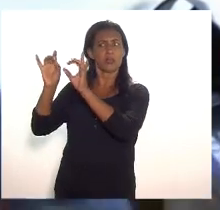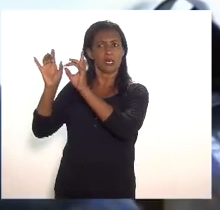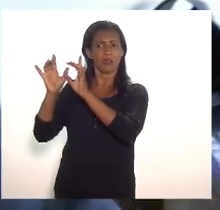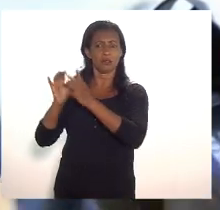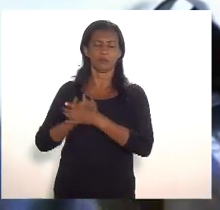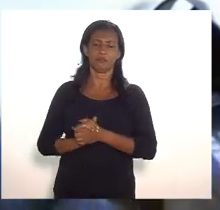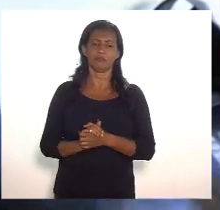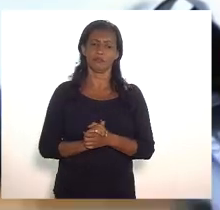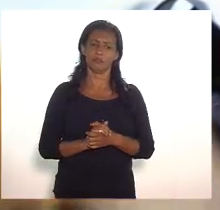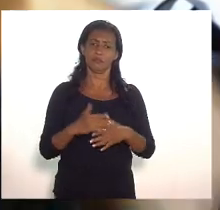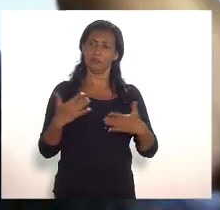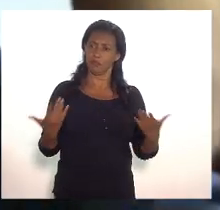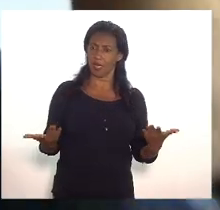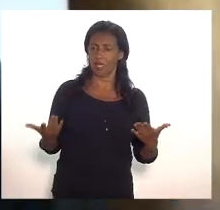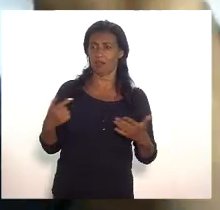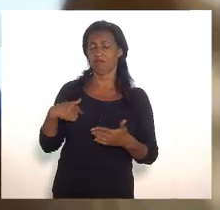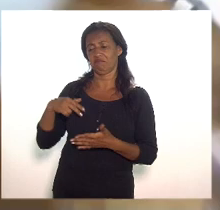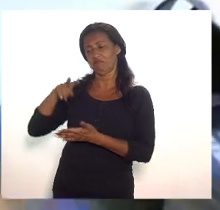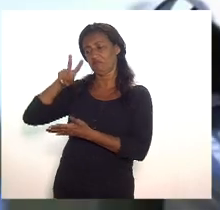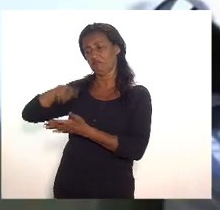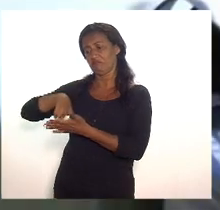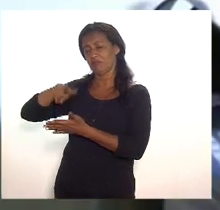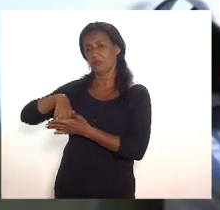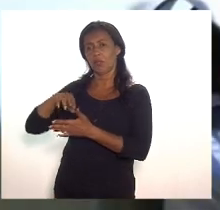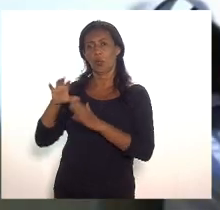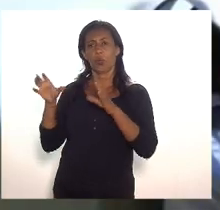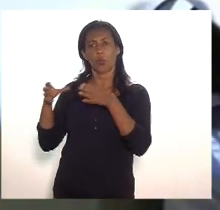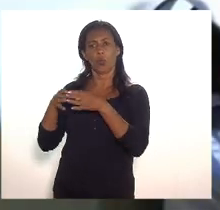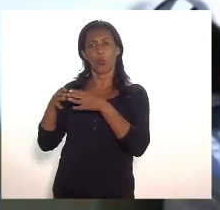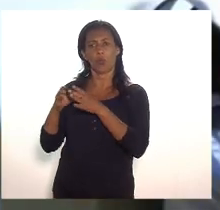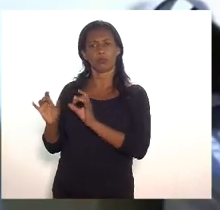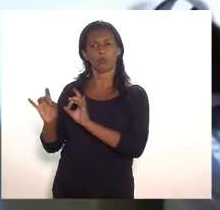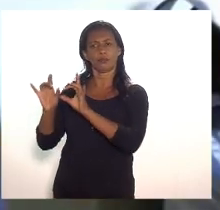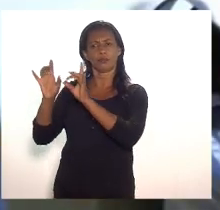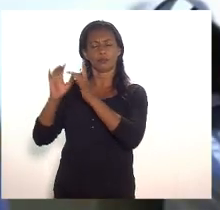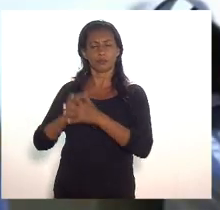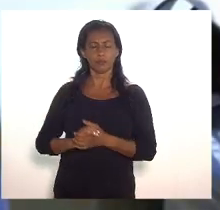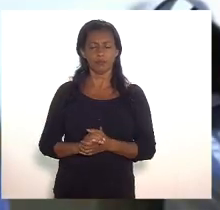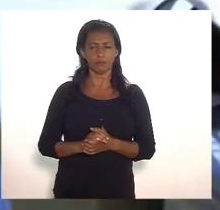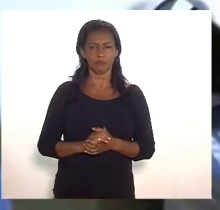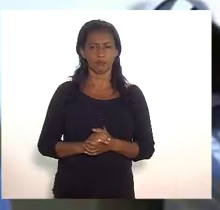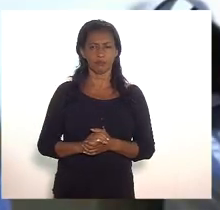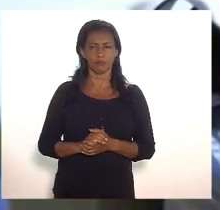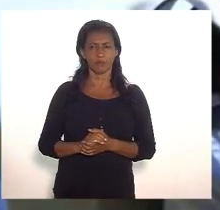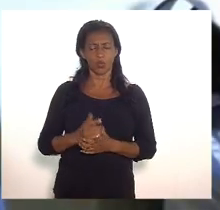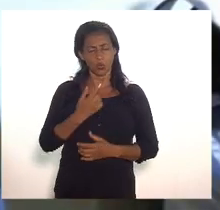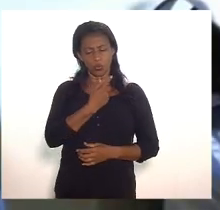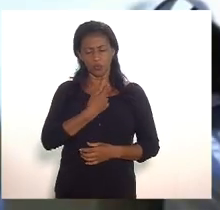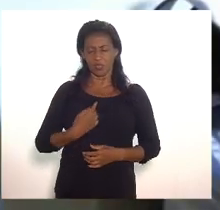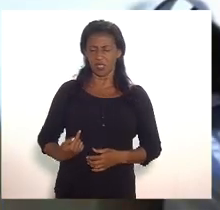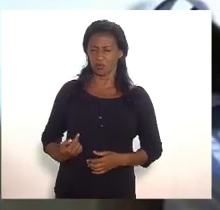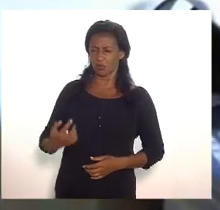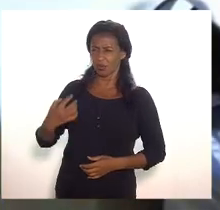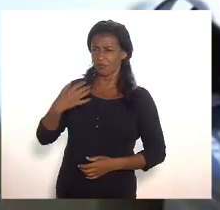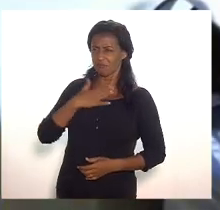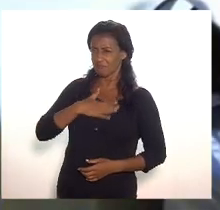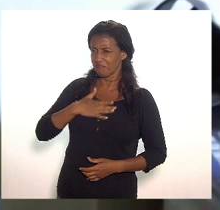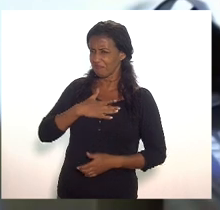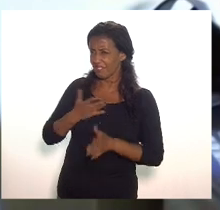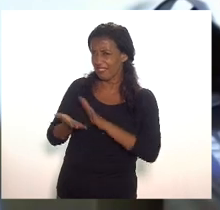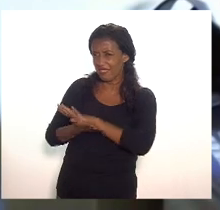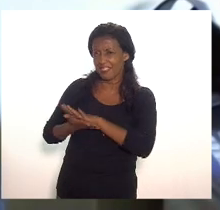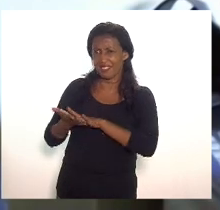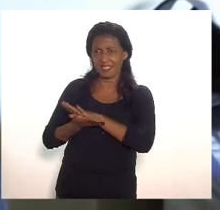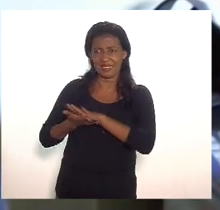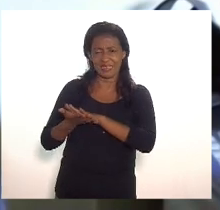decisão monocrática é submetida ao órgão especial. Em não satisfeito, tanto o